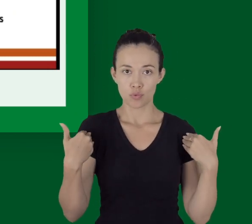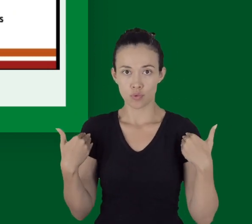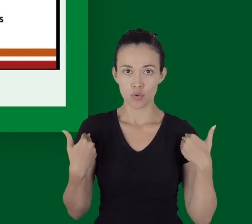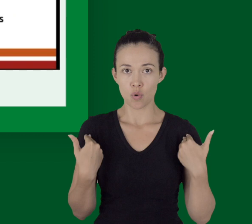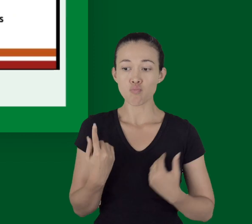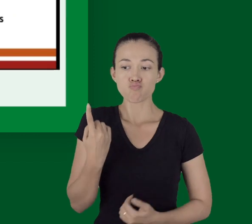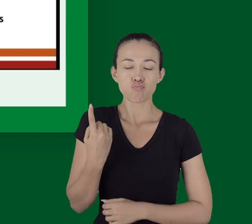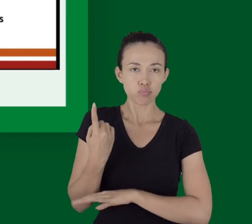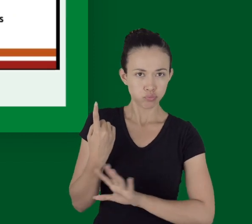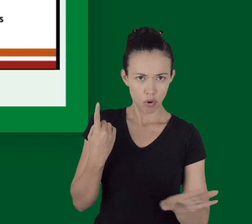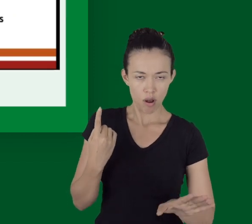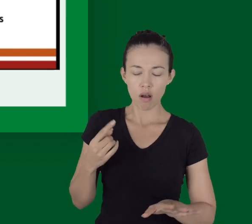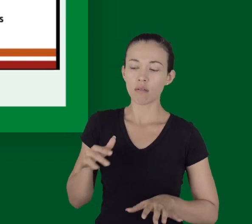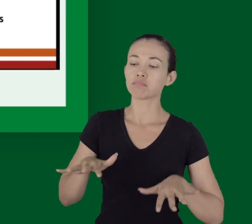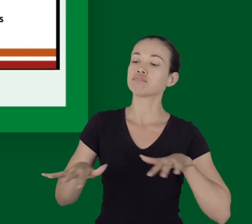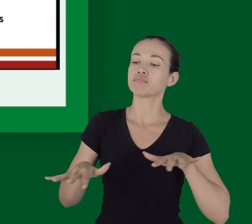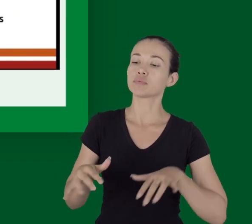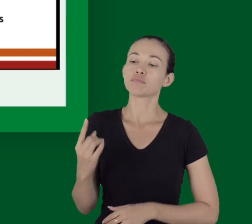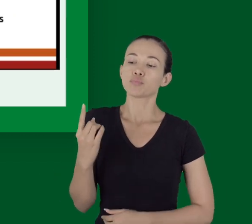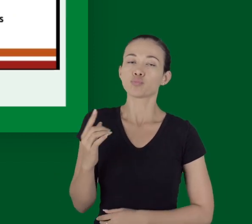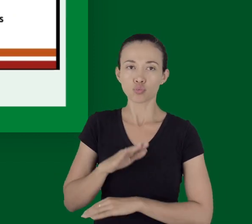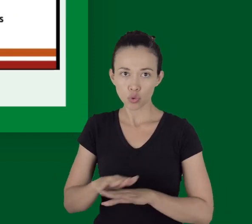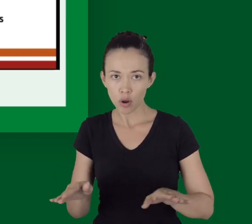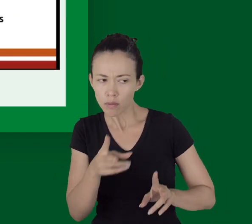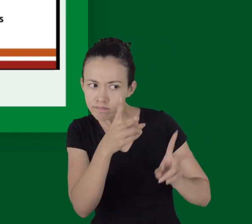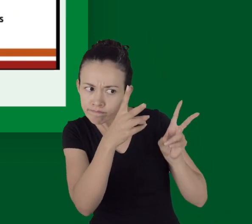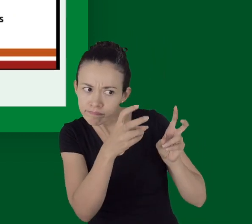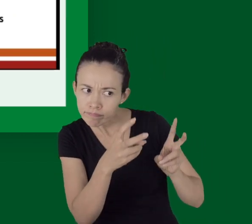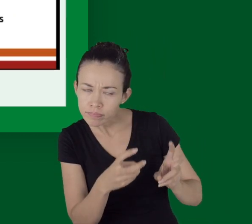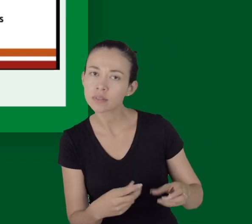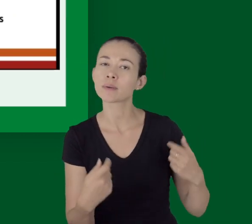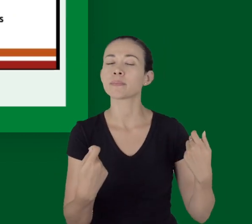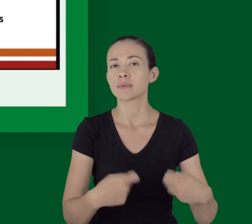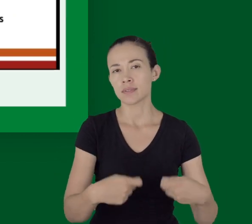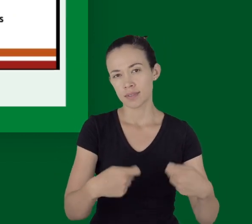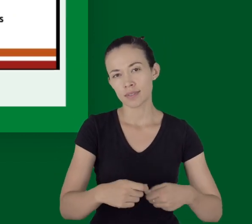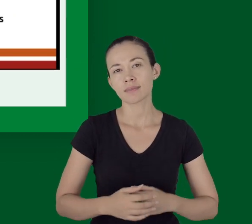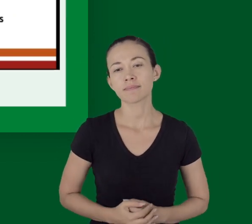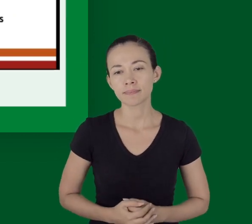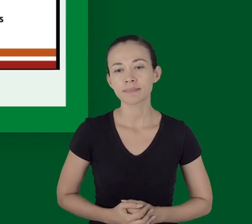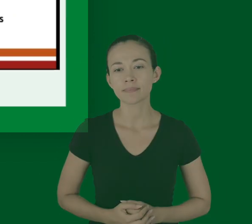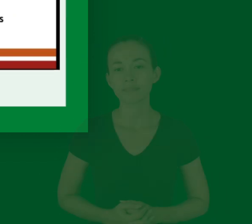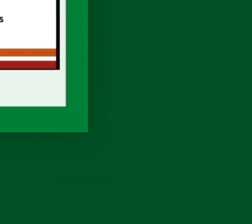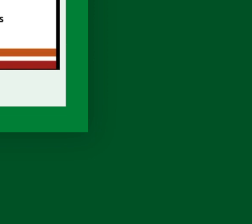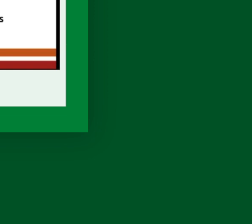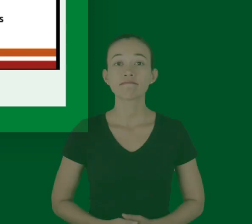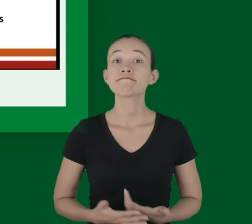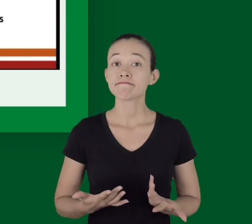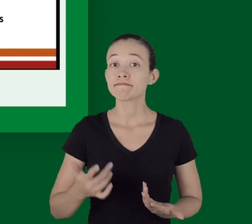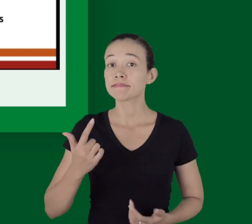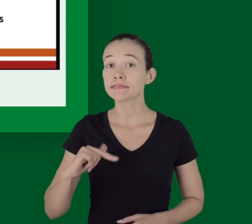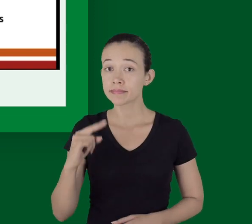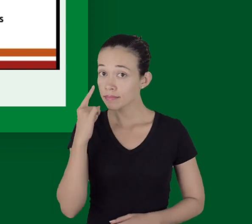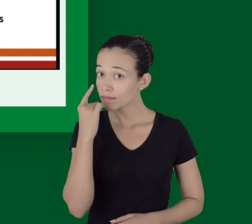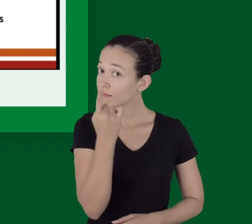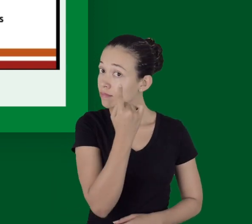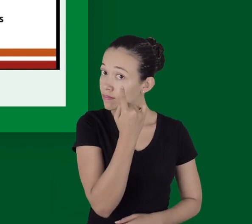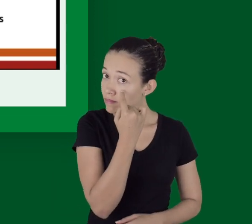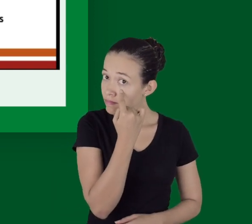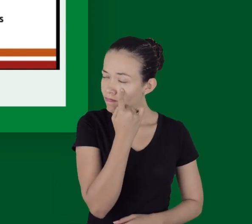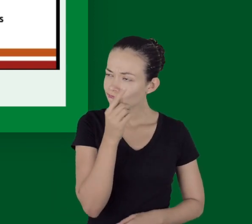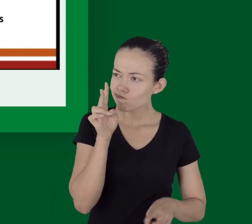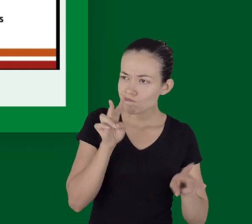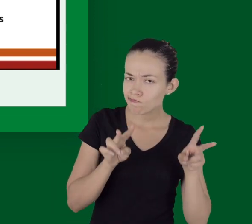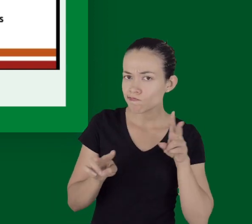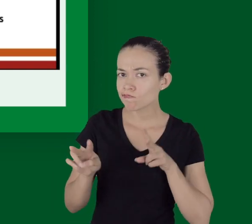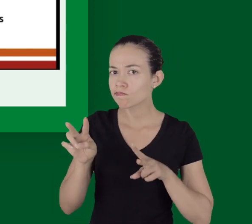perceber, né, alteração sensório-motora, um lado ou do outro, tá? Indícios de que eu posso ter comprometimento. Muita atenção para as reações